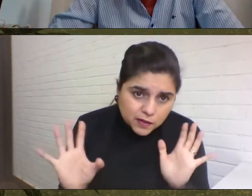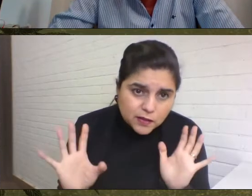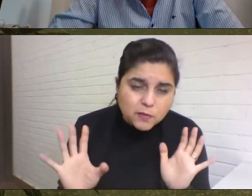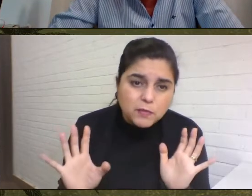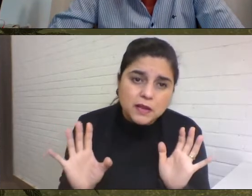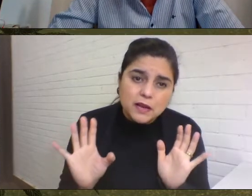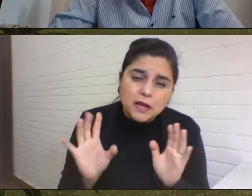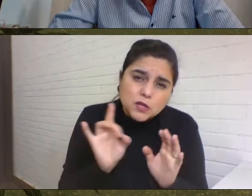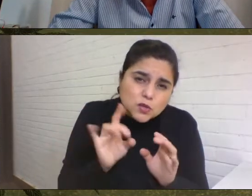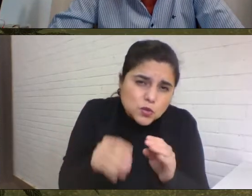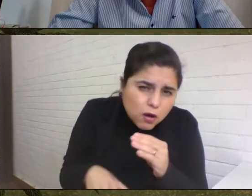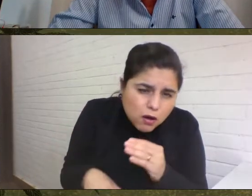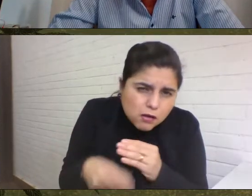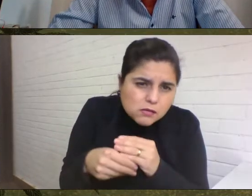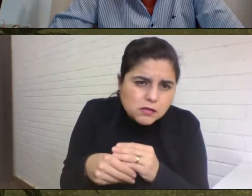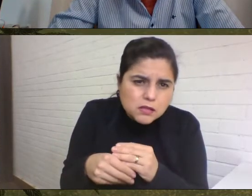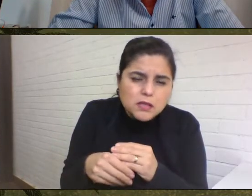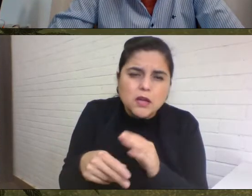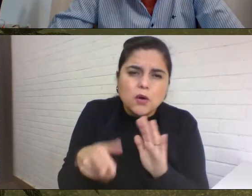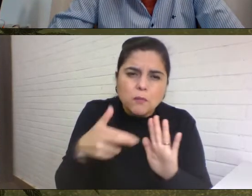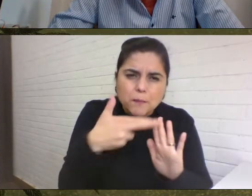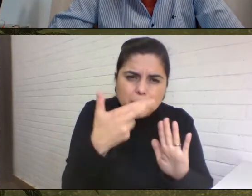uma relativa